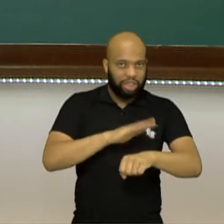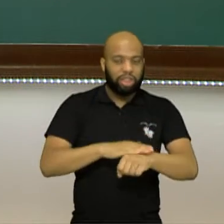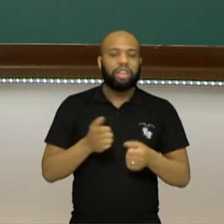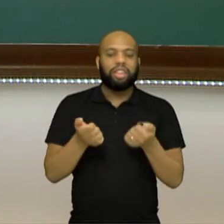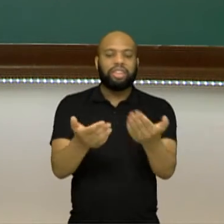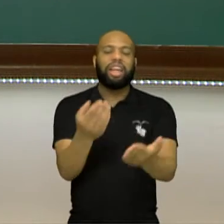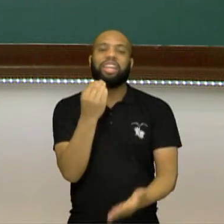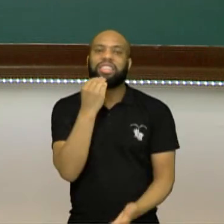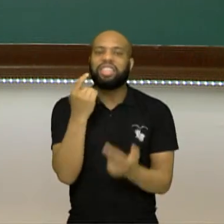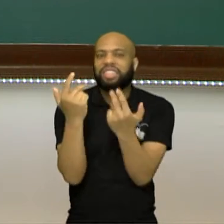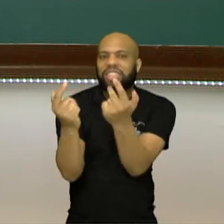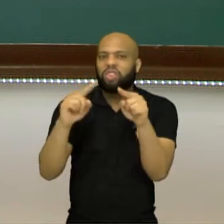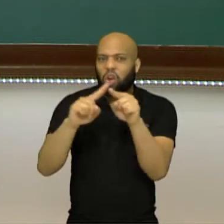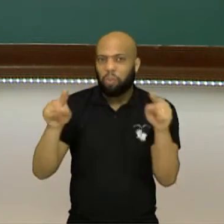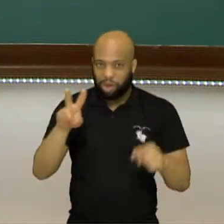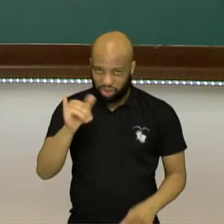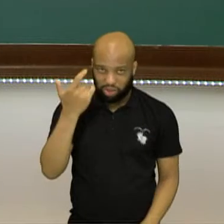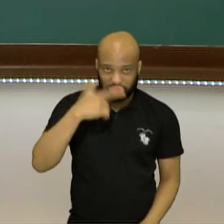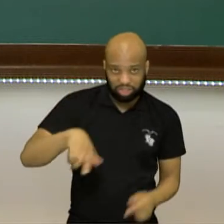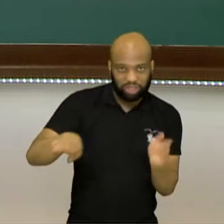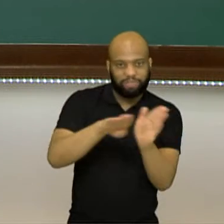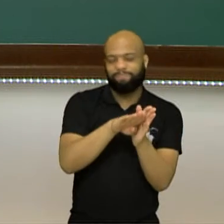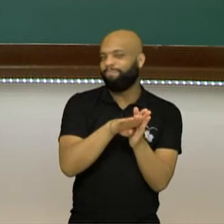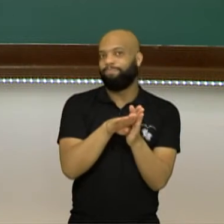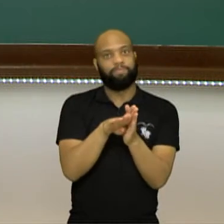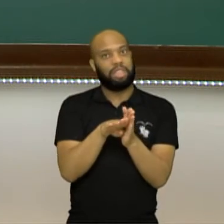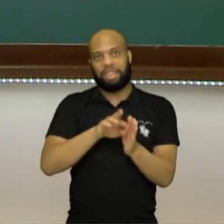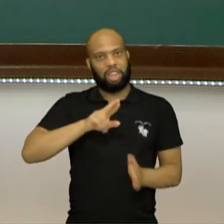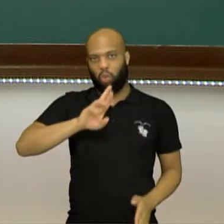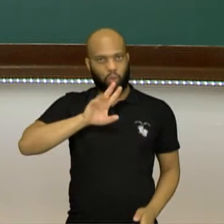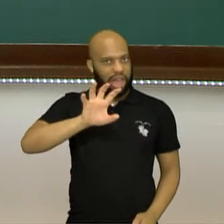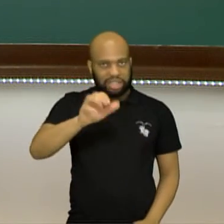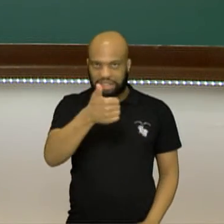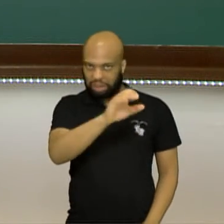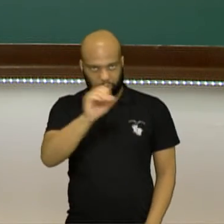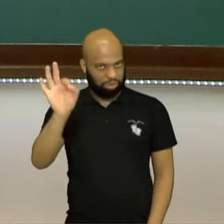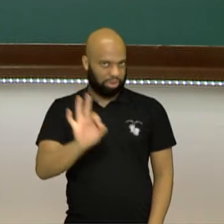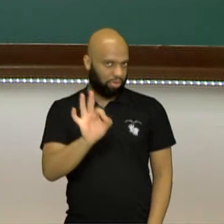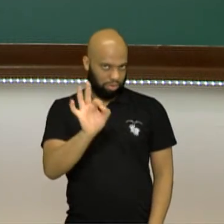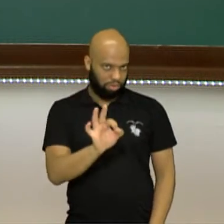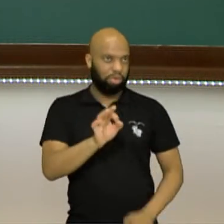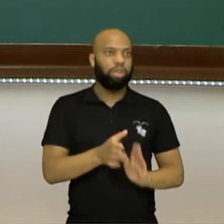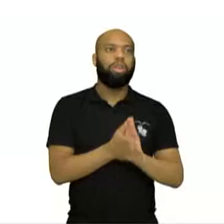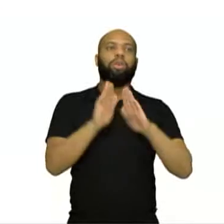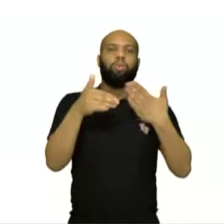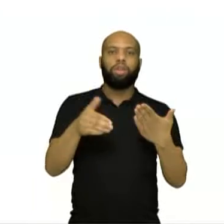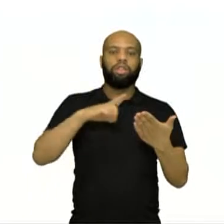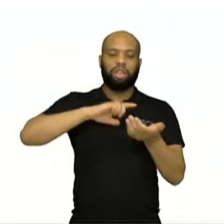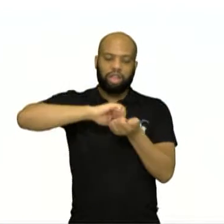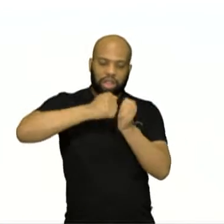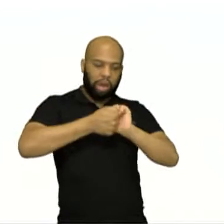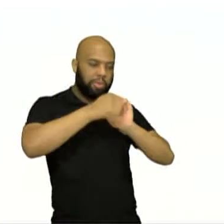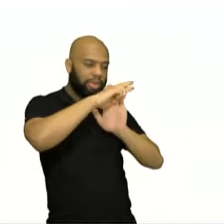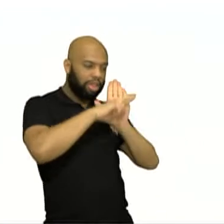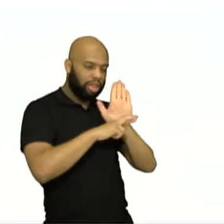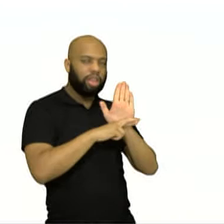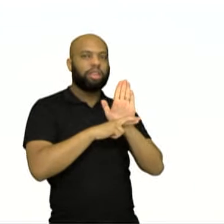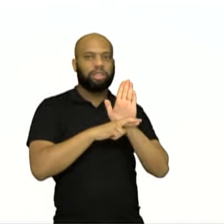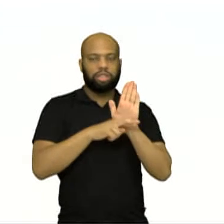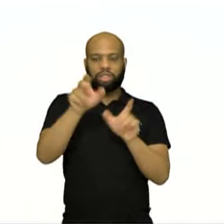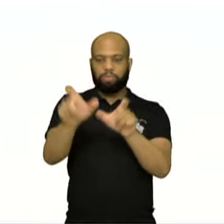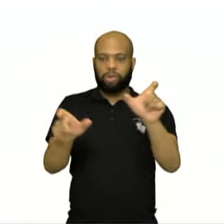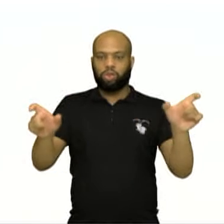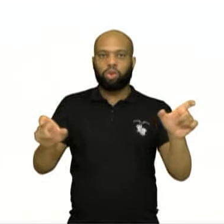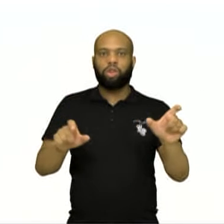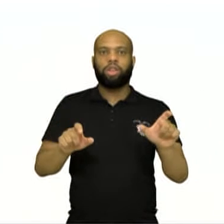com que todos possam onde se espera que cheguem, tá? Onde todos possam chegar. A adaptação das regras para as pessoas é